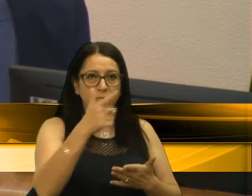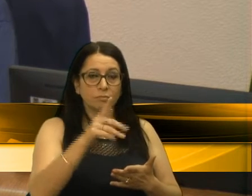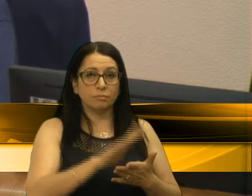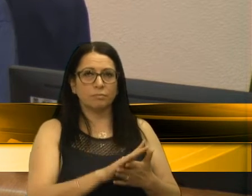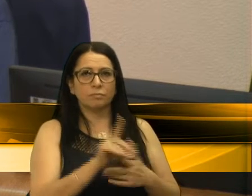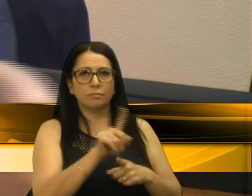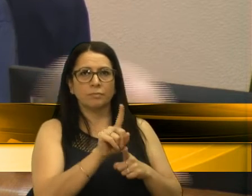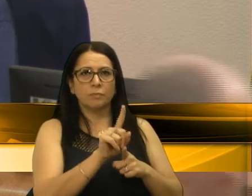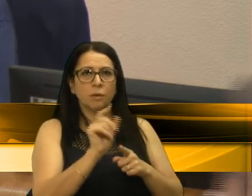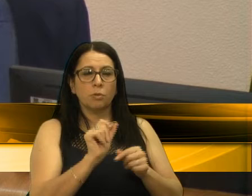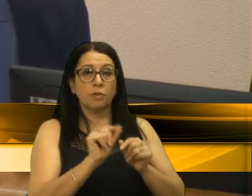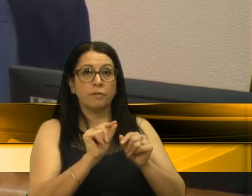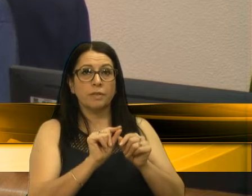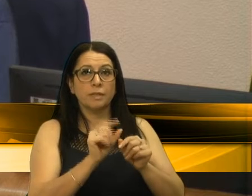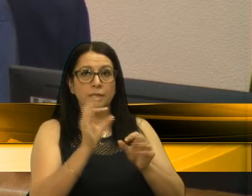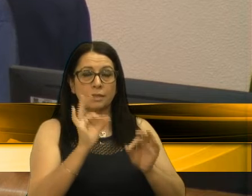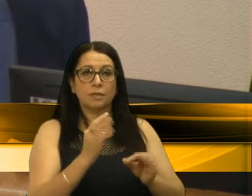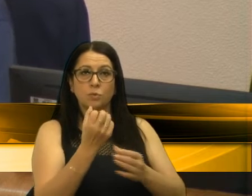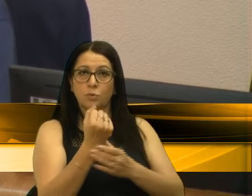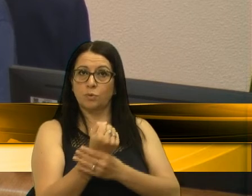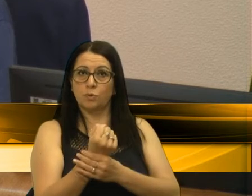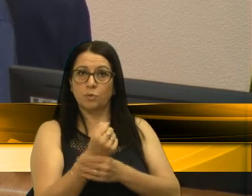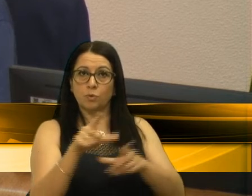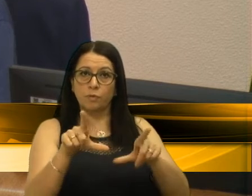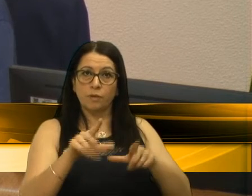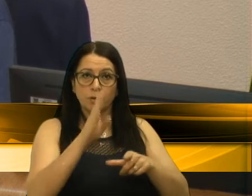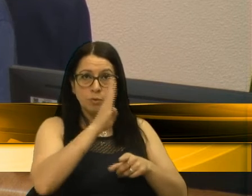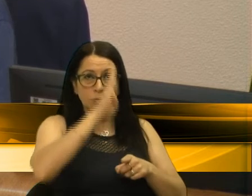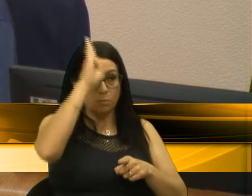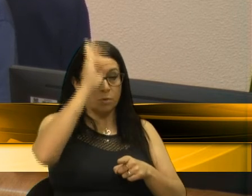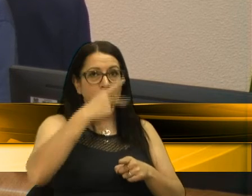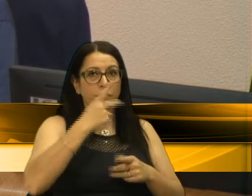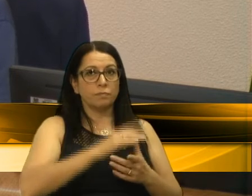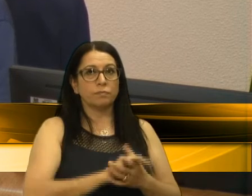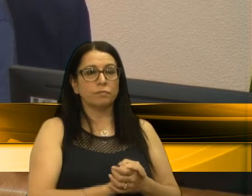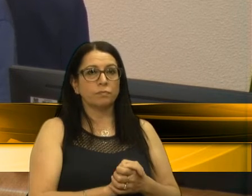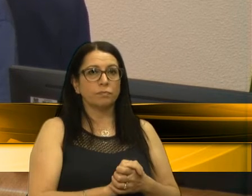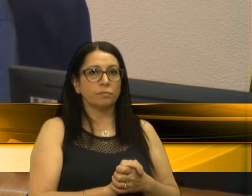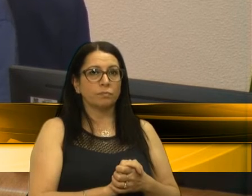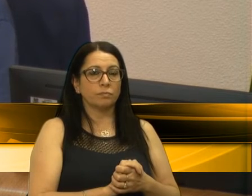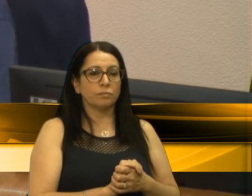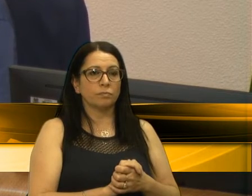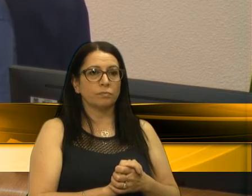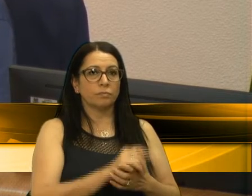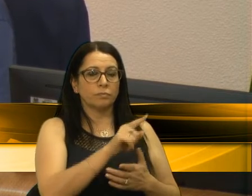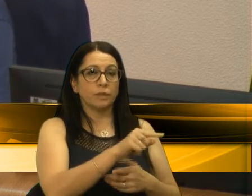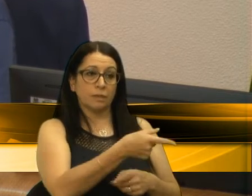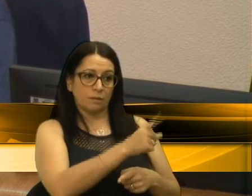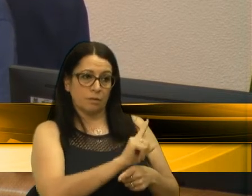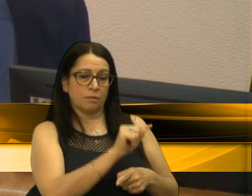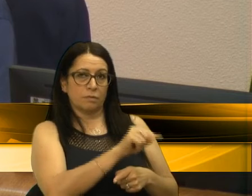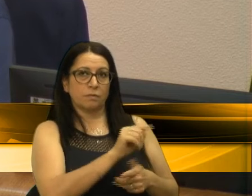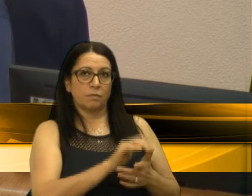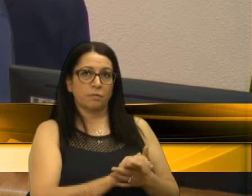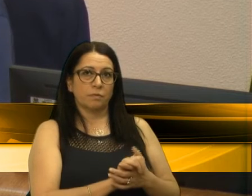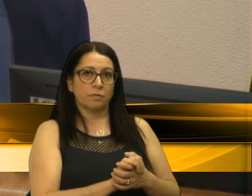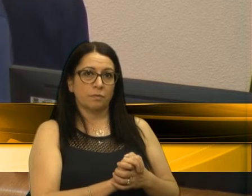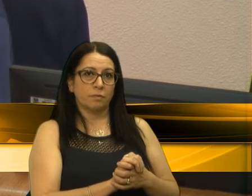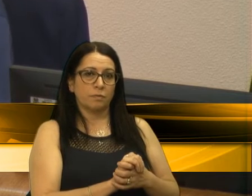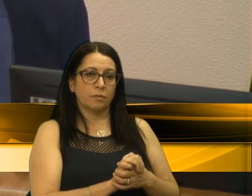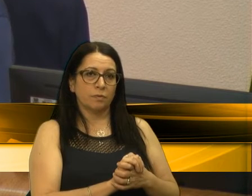que o evento possa ser realizado com segurança, com o alvará dos bombeiros propriamente dito? Senhor Geomir da Silva Neto.